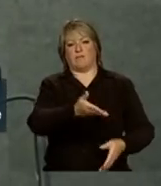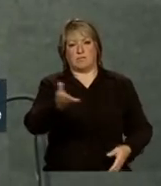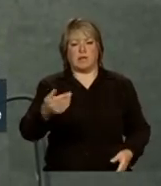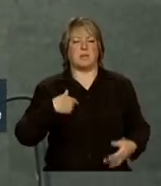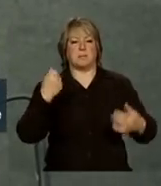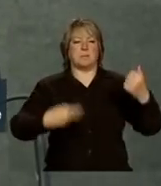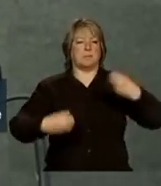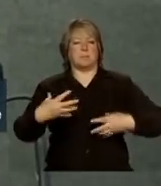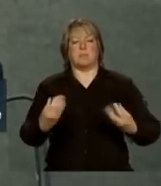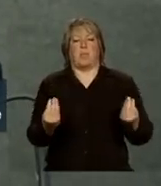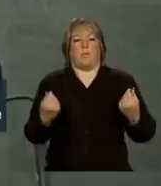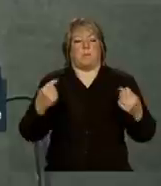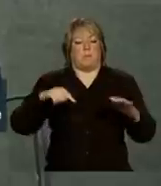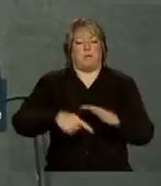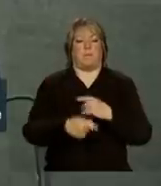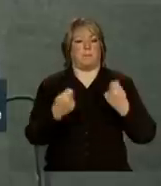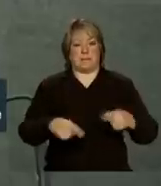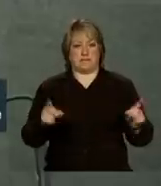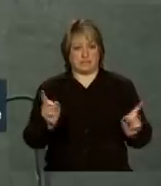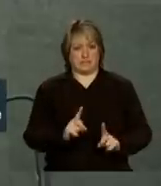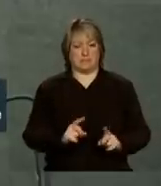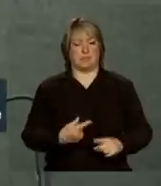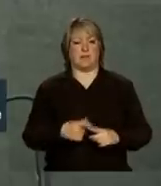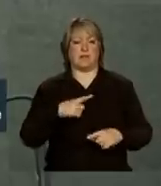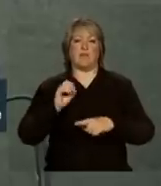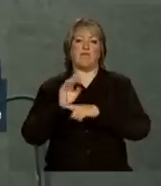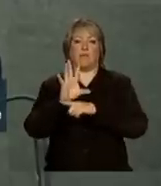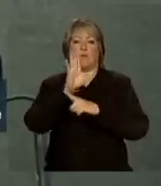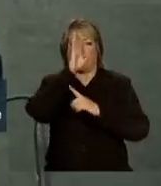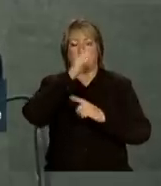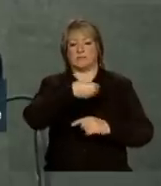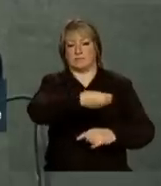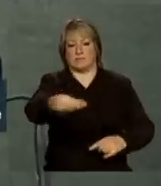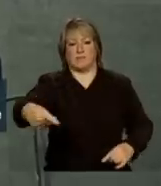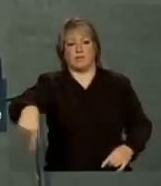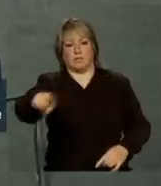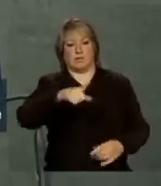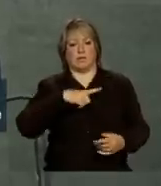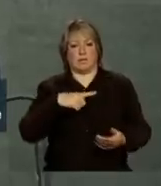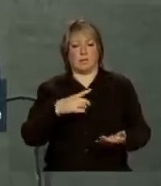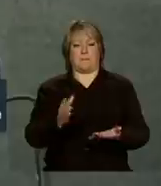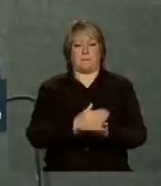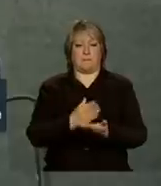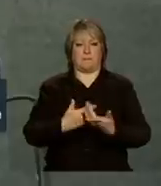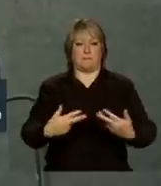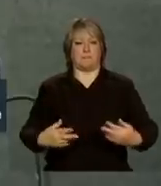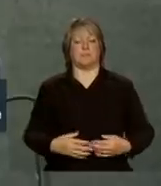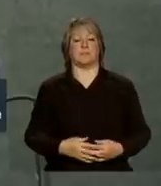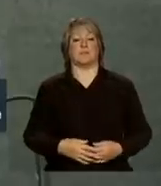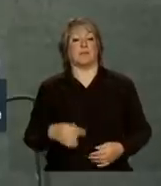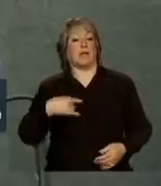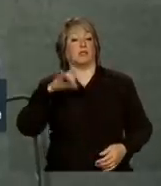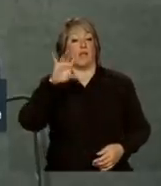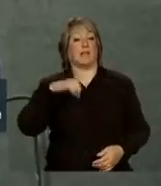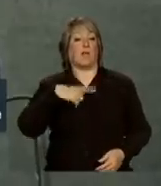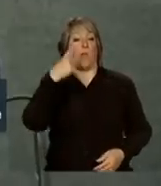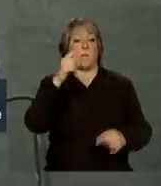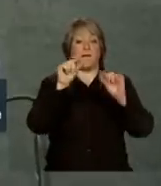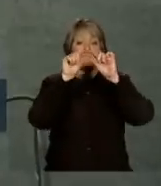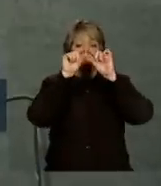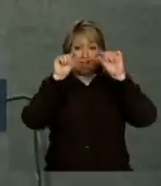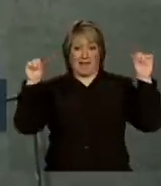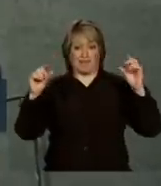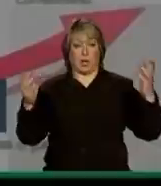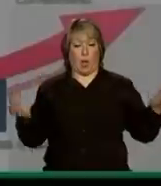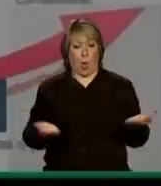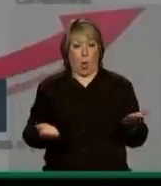em todos os detalhes eu diria o seguinte que eh eu só tenho uma frase hoje que eu gostaria colocar em